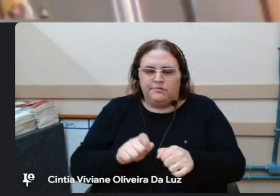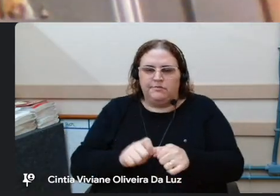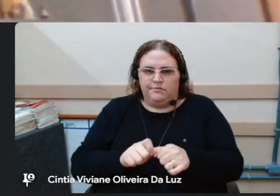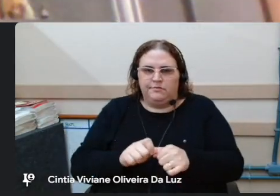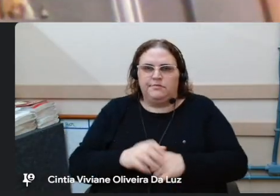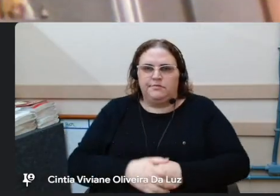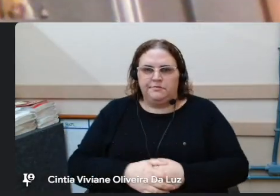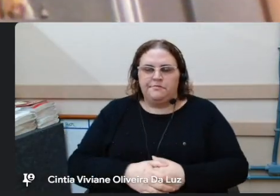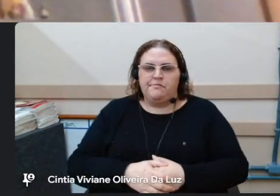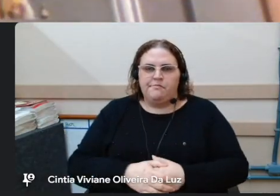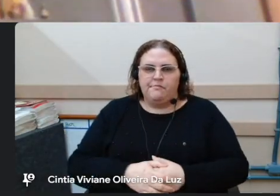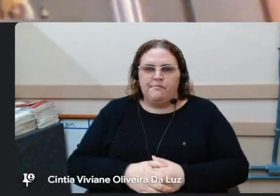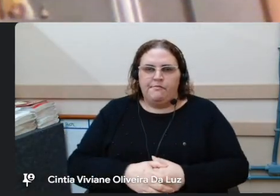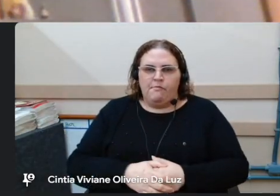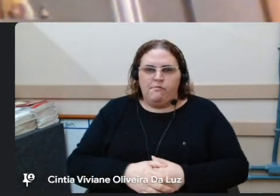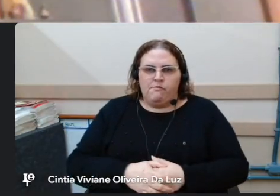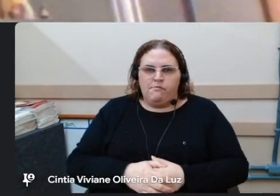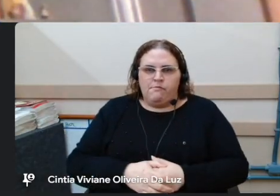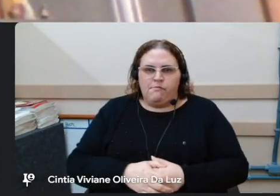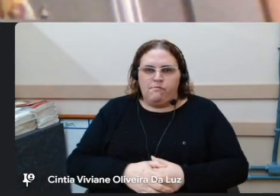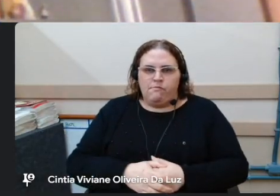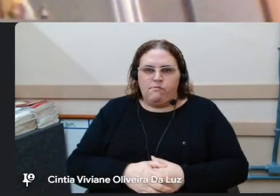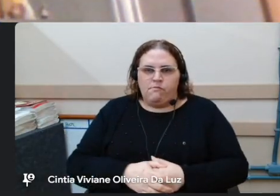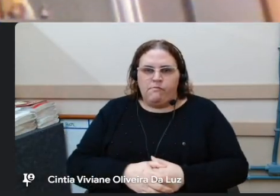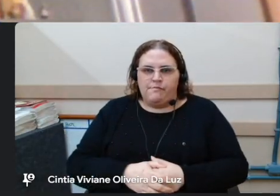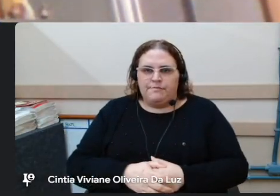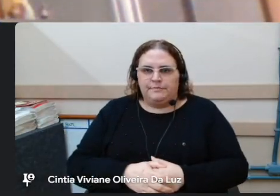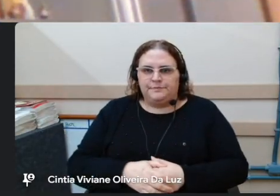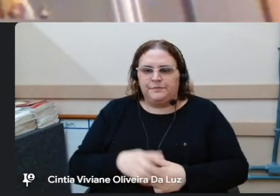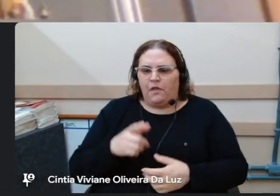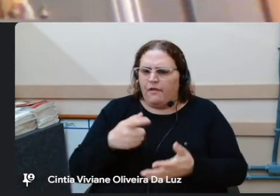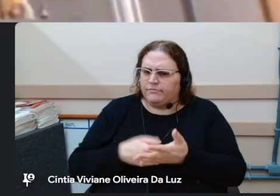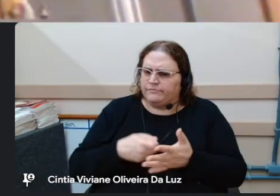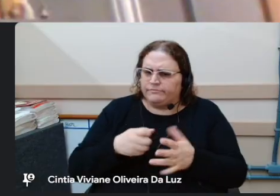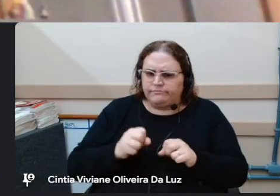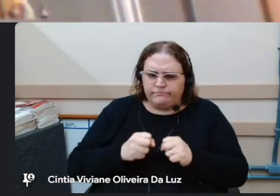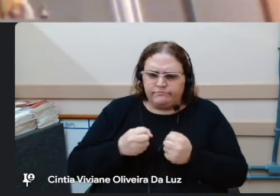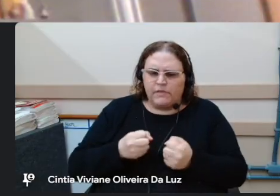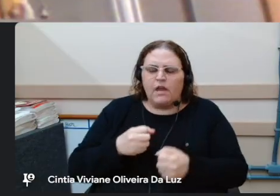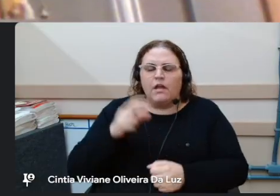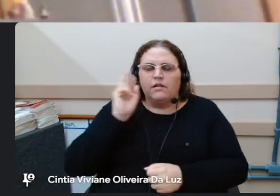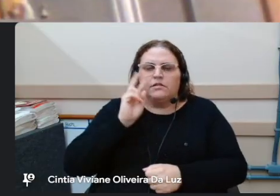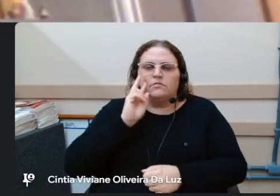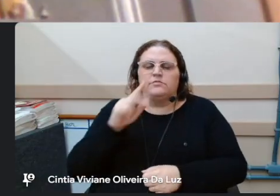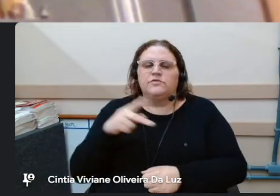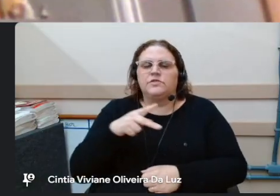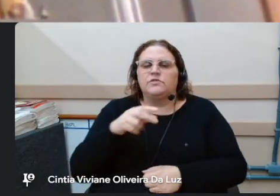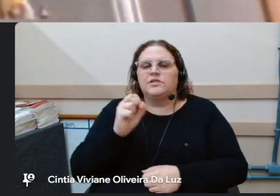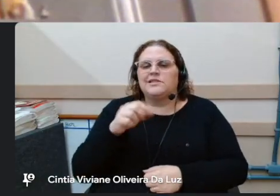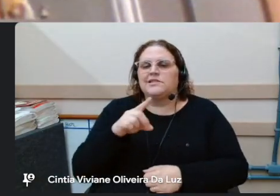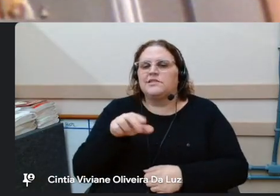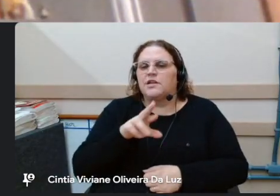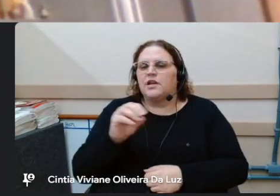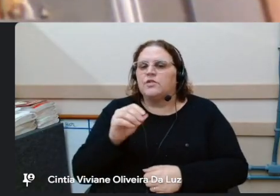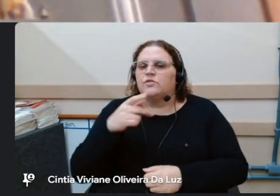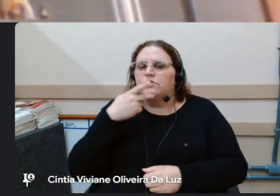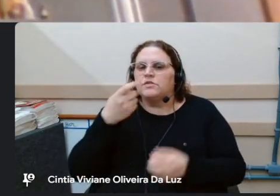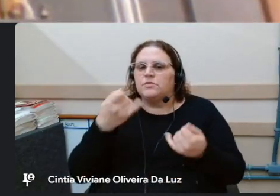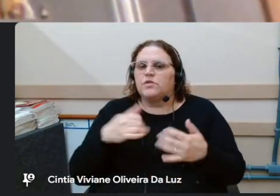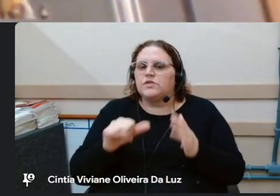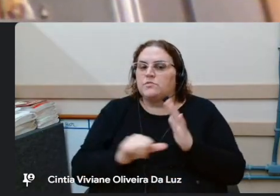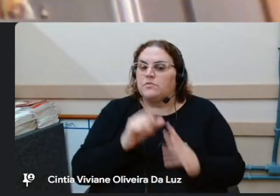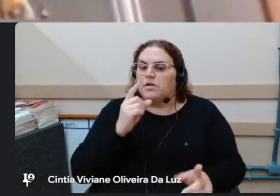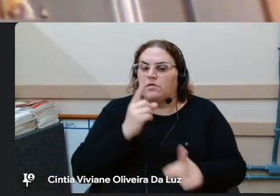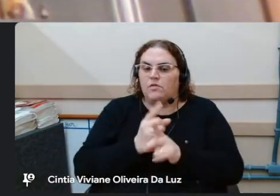produção imediata eh eh digamos assim eh intensiva lembro que o professor Sandro falou